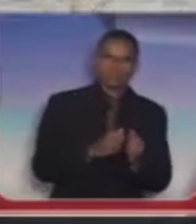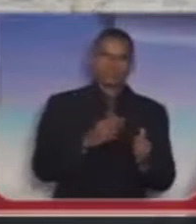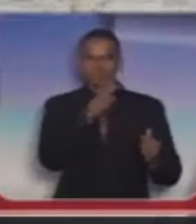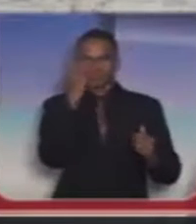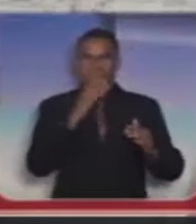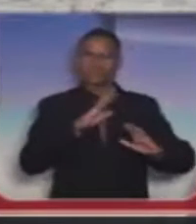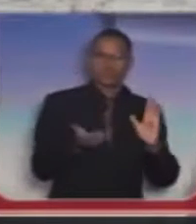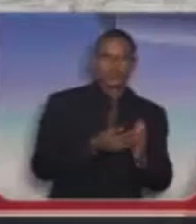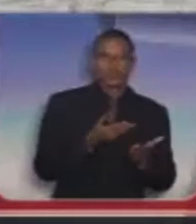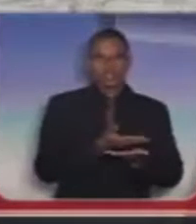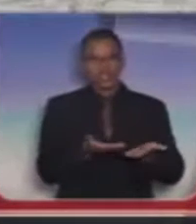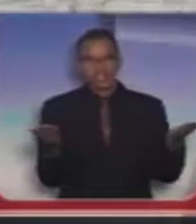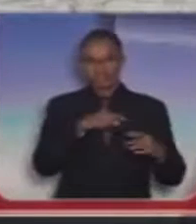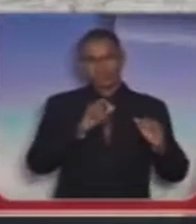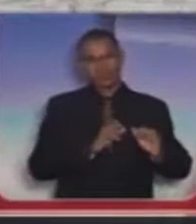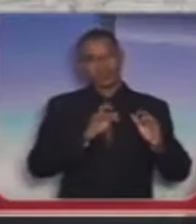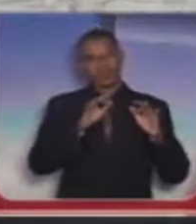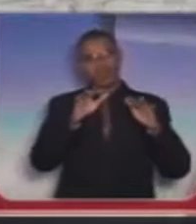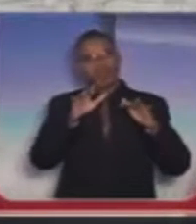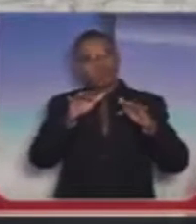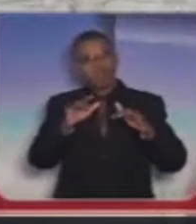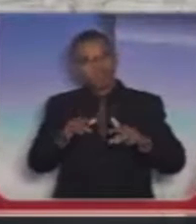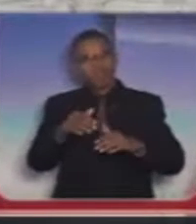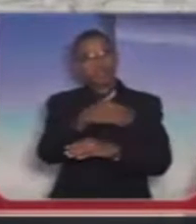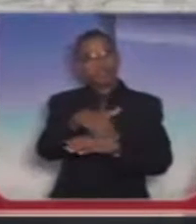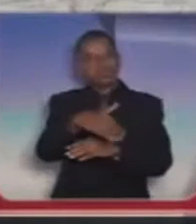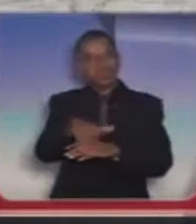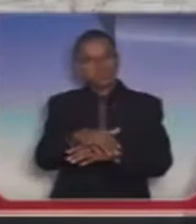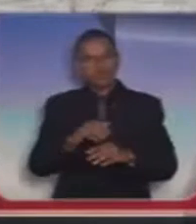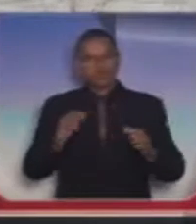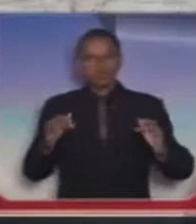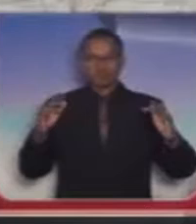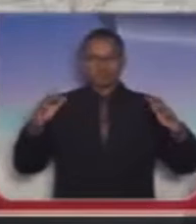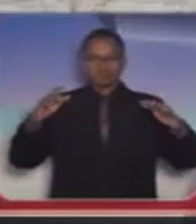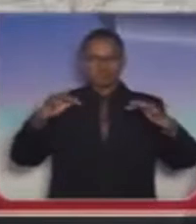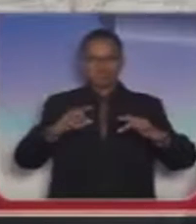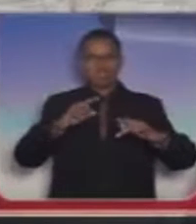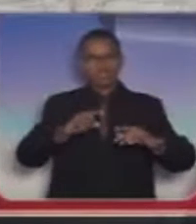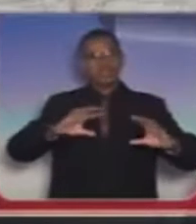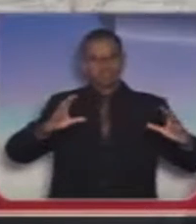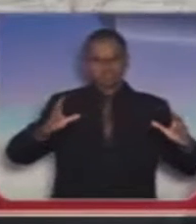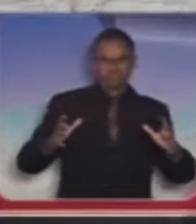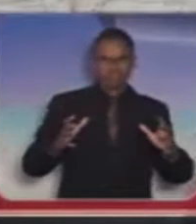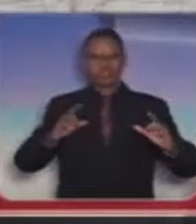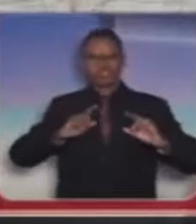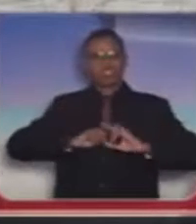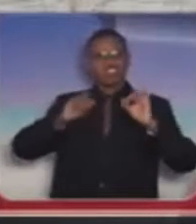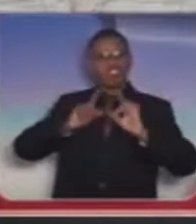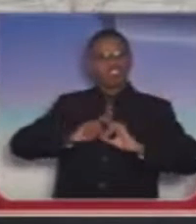às pessoas que vão se encontrar para uma grande manifestação uma grande manifestação uma